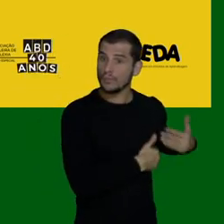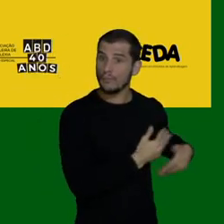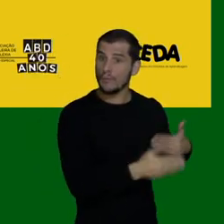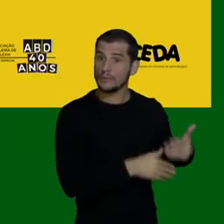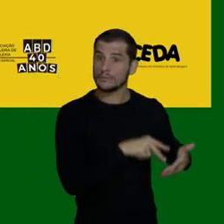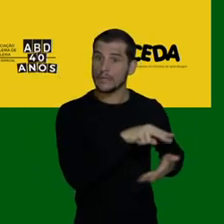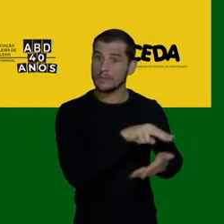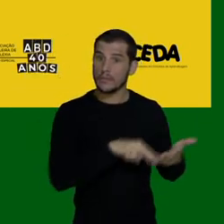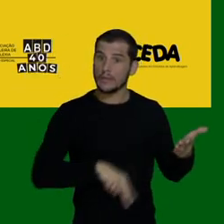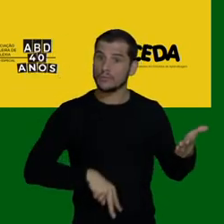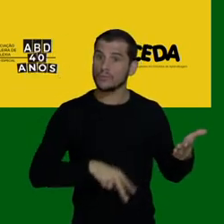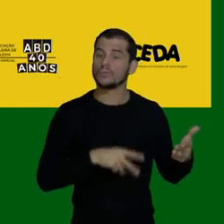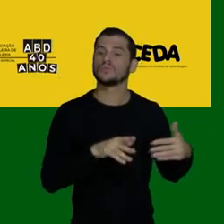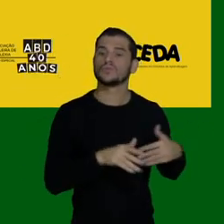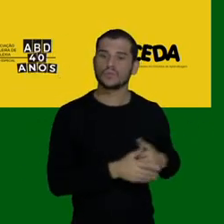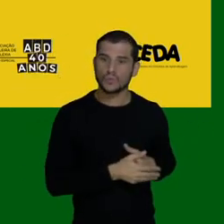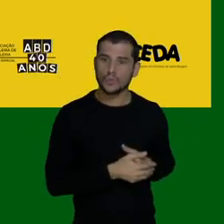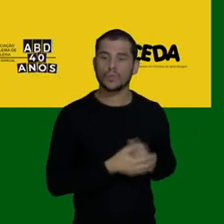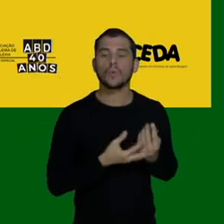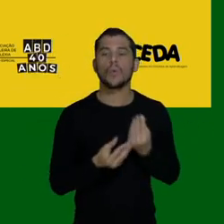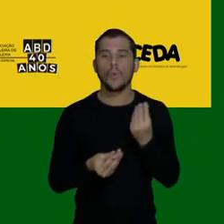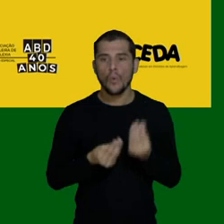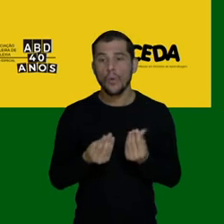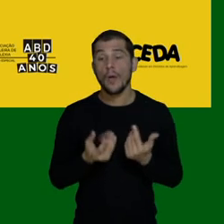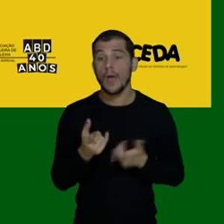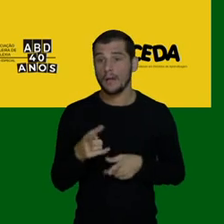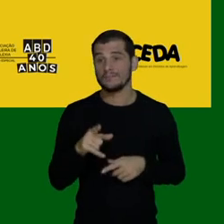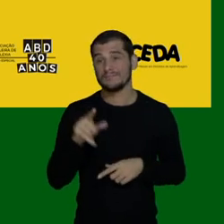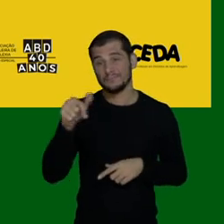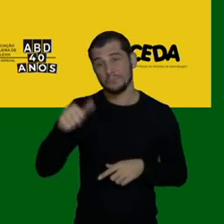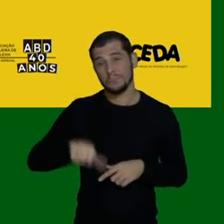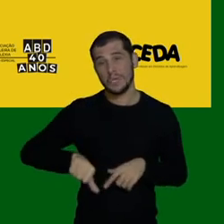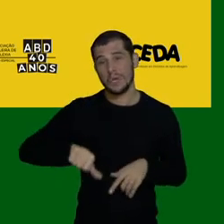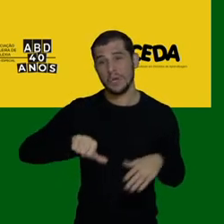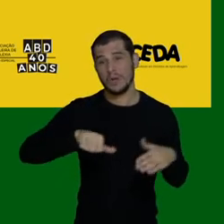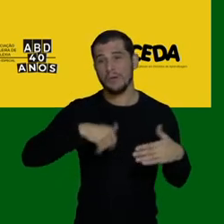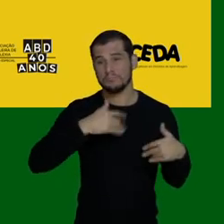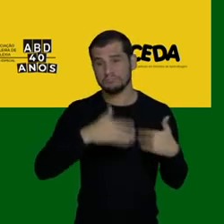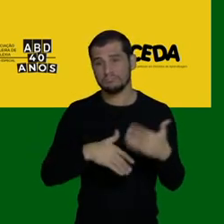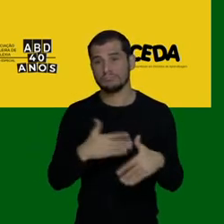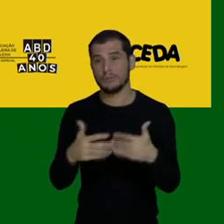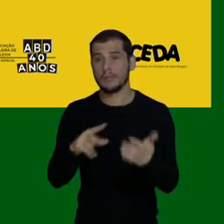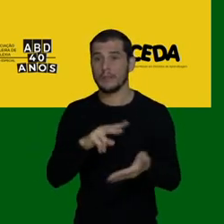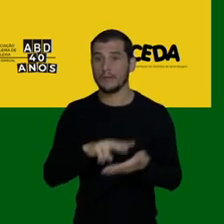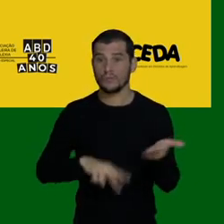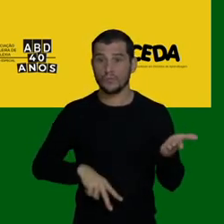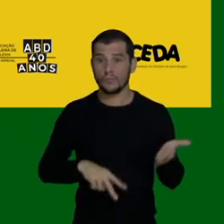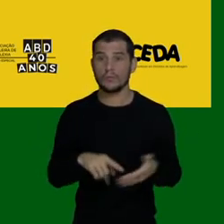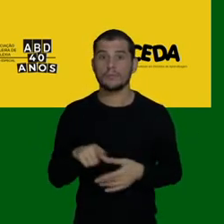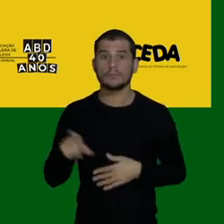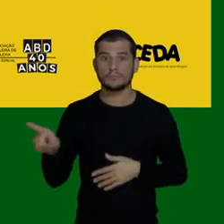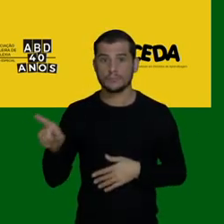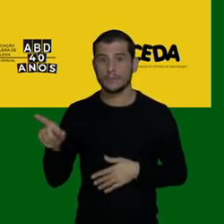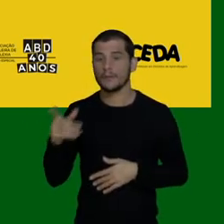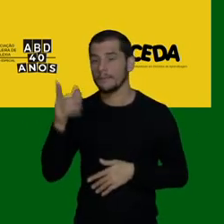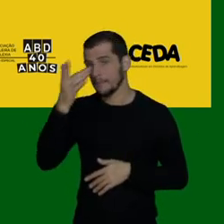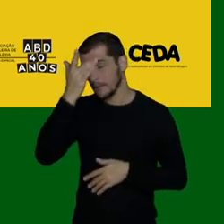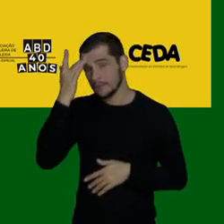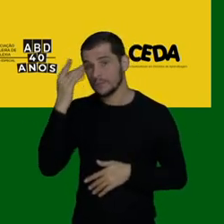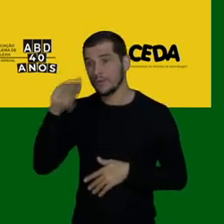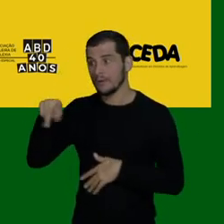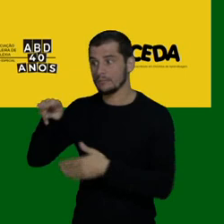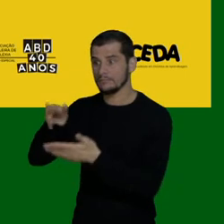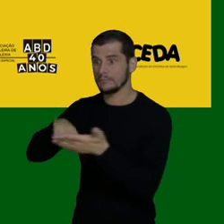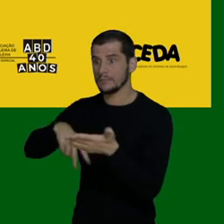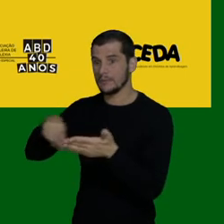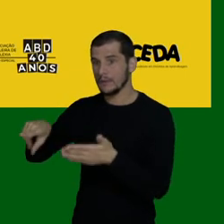pior né então na minha prova eu faço três provas de leitura uma que eu leio e ele me dá compreensão um que ele lê em